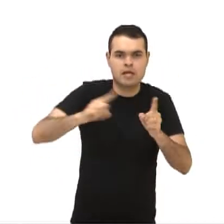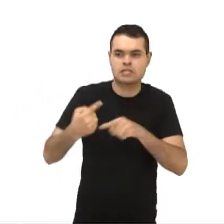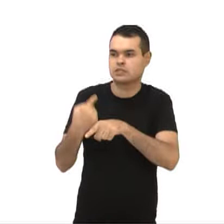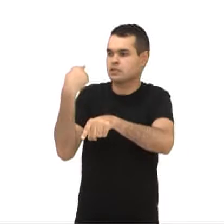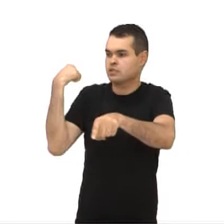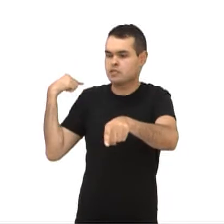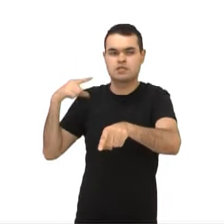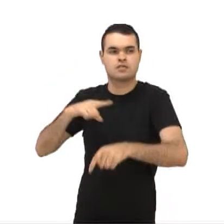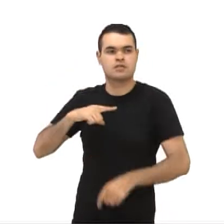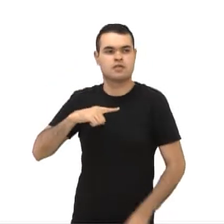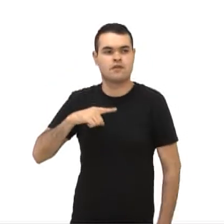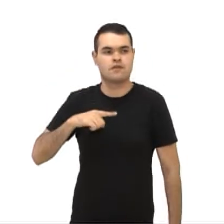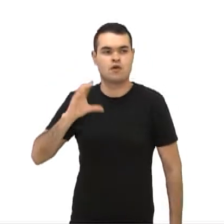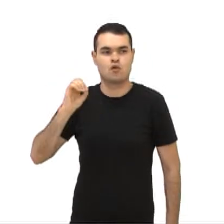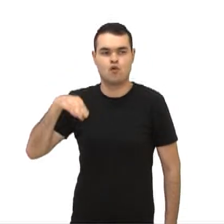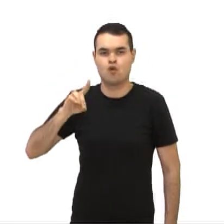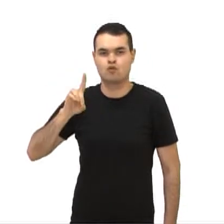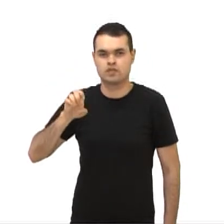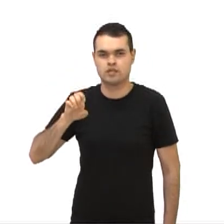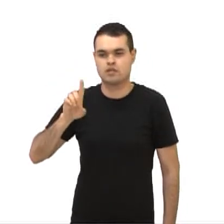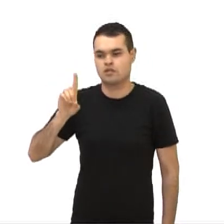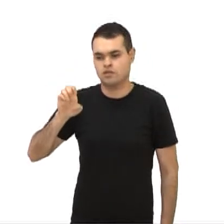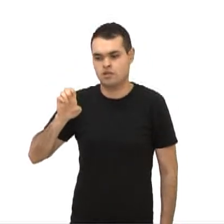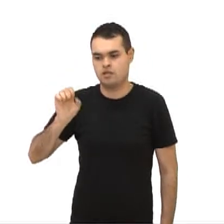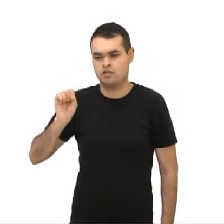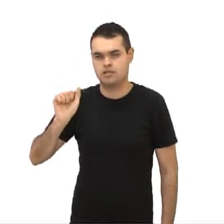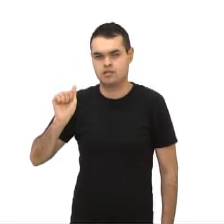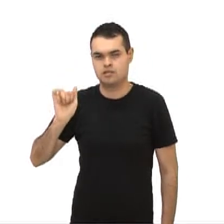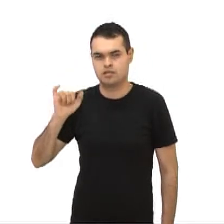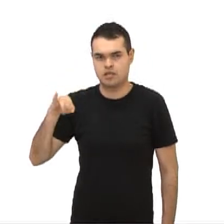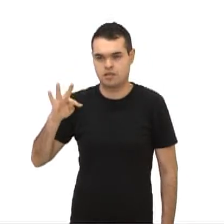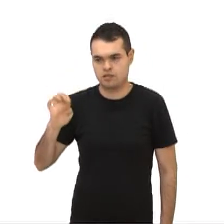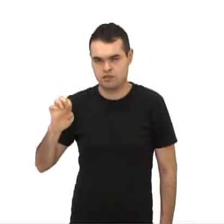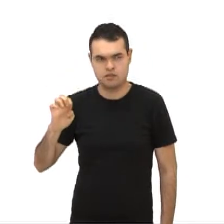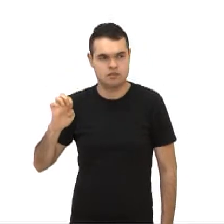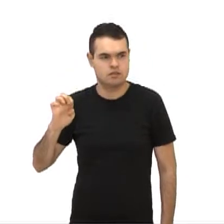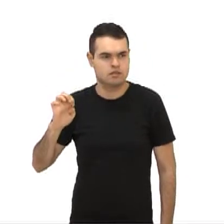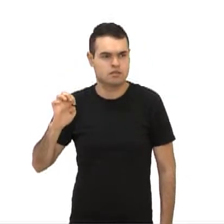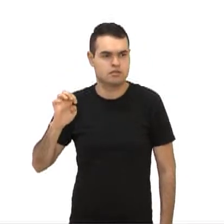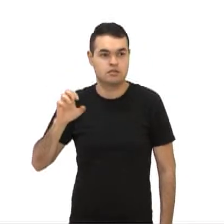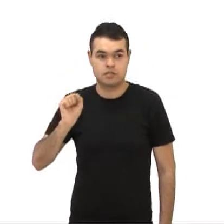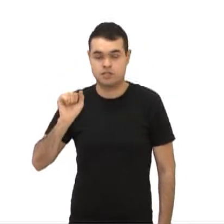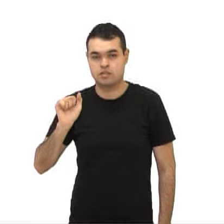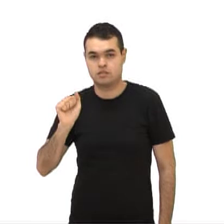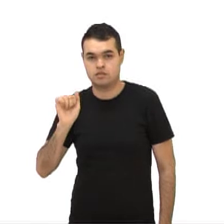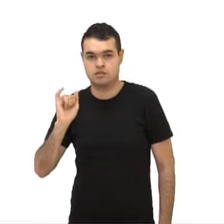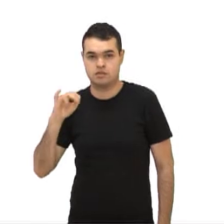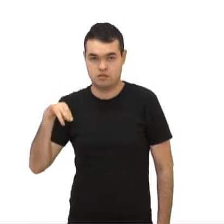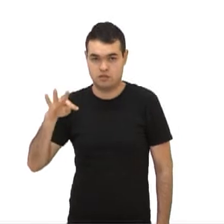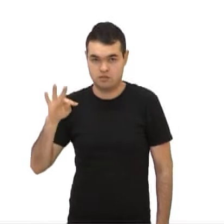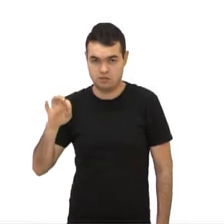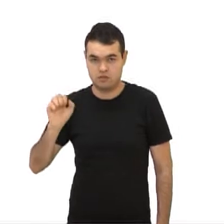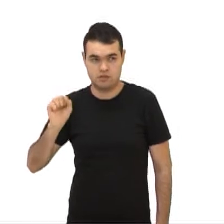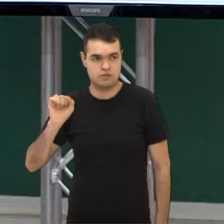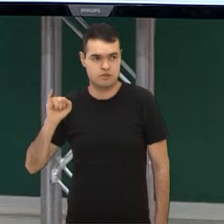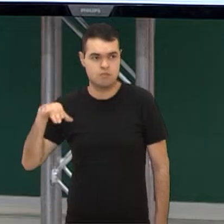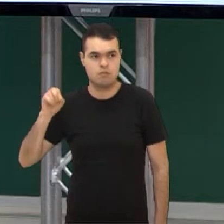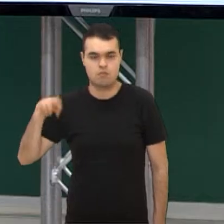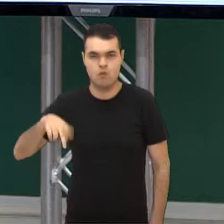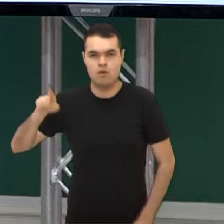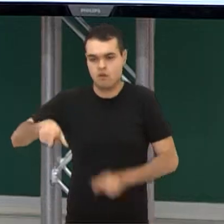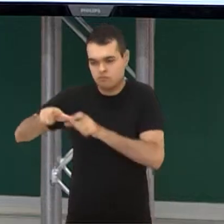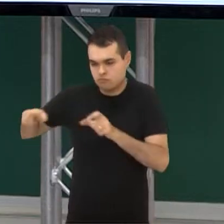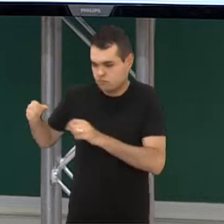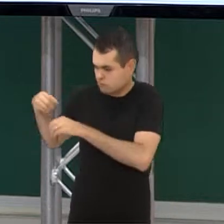Claude-Henri de Revoix, conde de Saint-Simon, que utilizou o positivismo, o termo positivismo pela primeira vez. Então veja, o